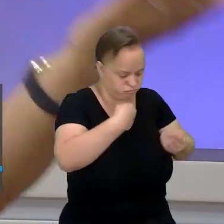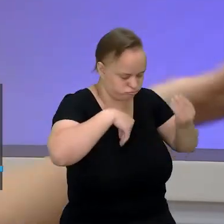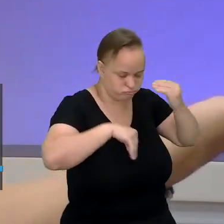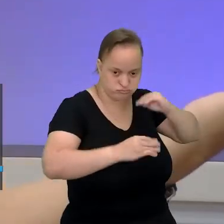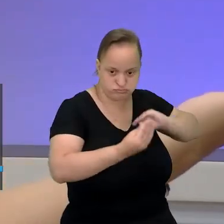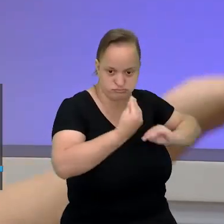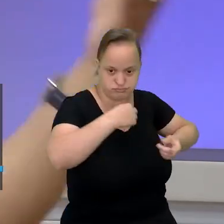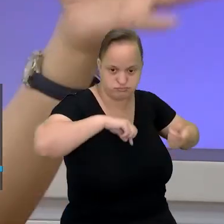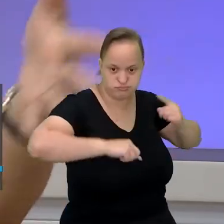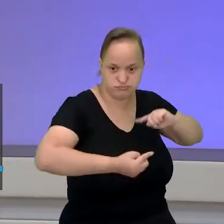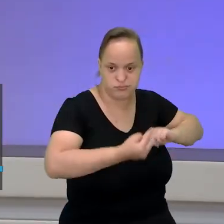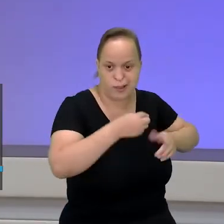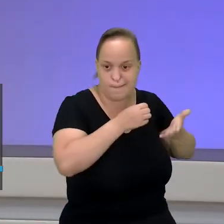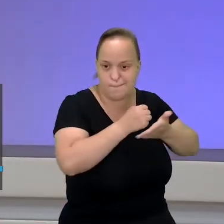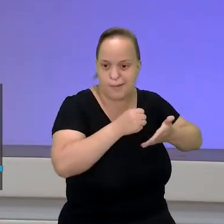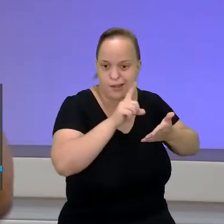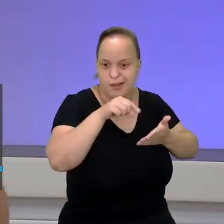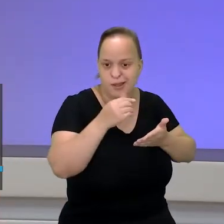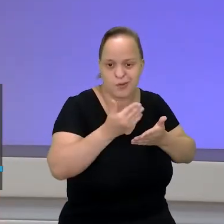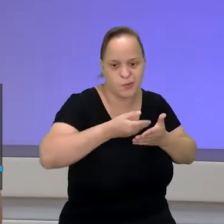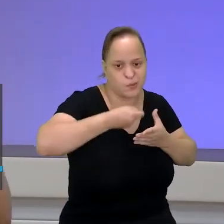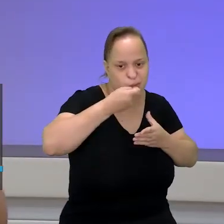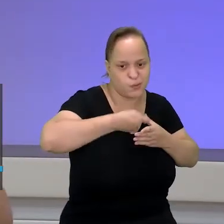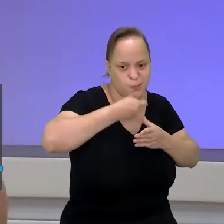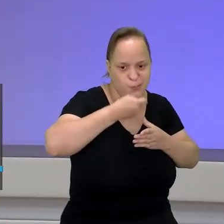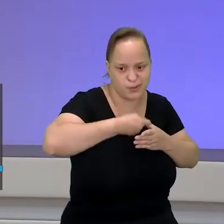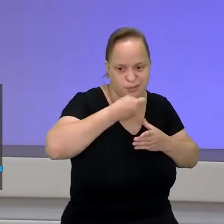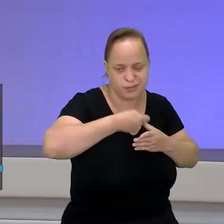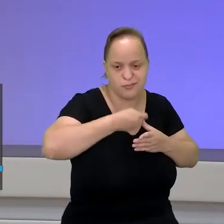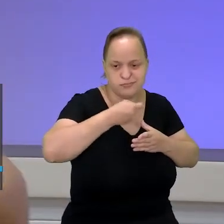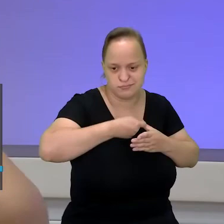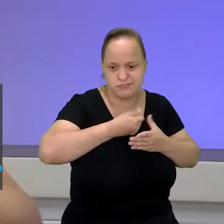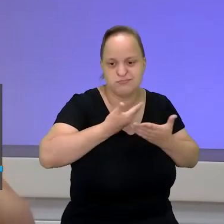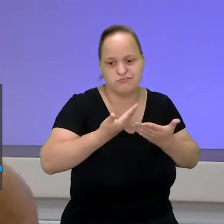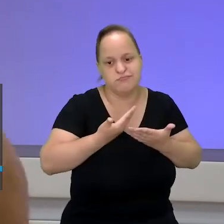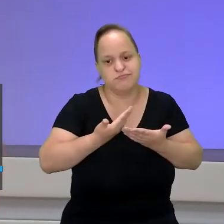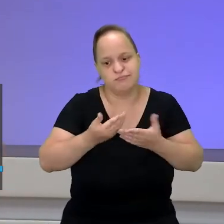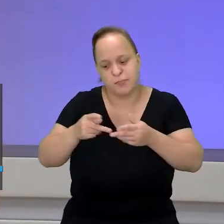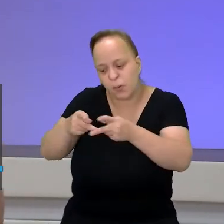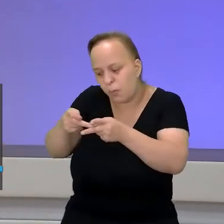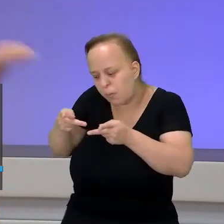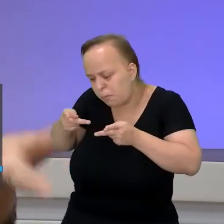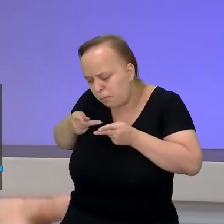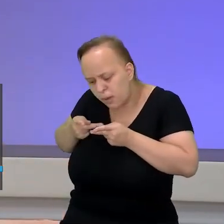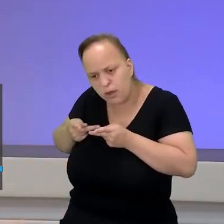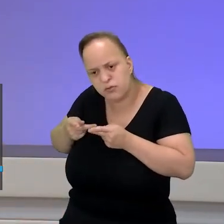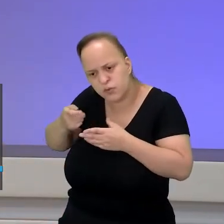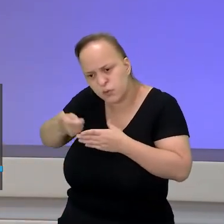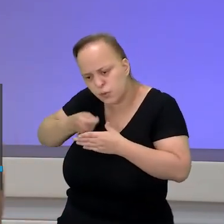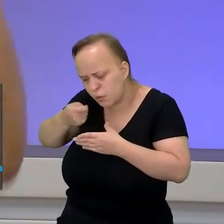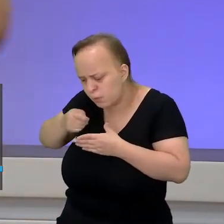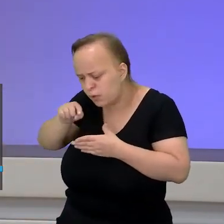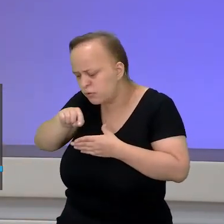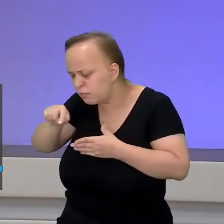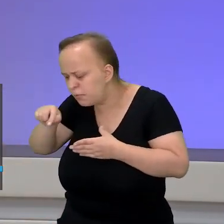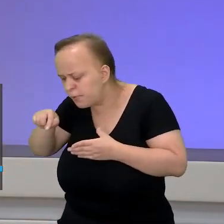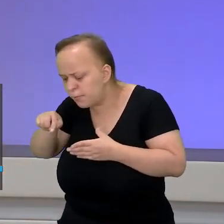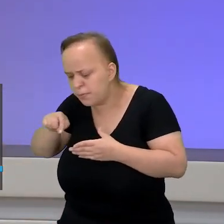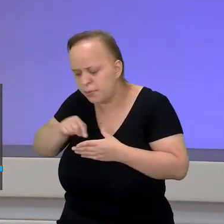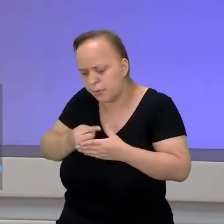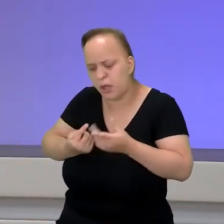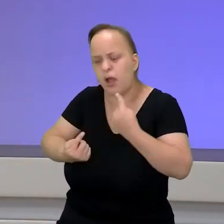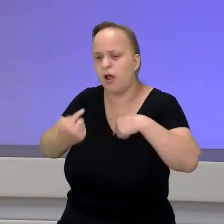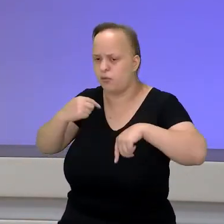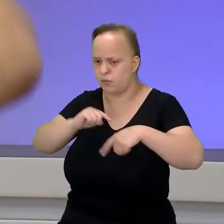ela provém da alimentação. Então, trazer esse reconhecimento dentro dos pratos, onde a gente vê ali justamente isso,